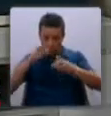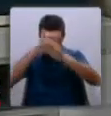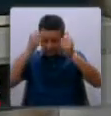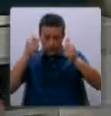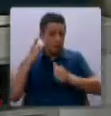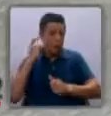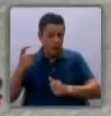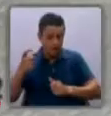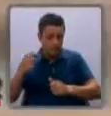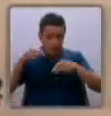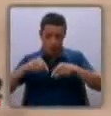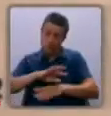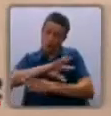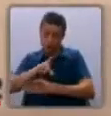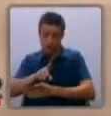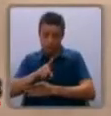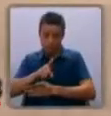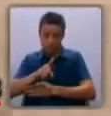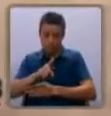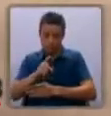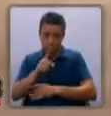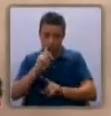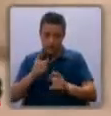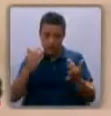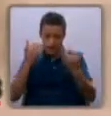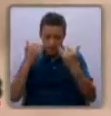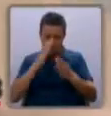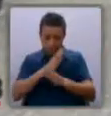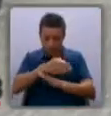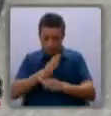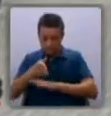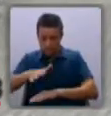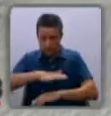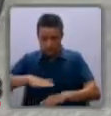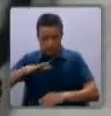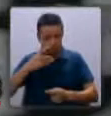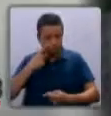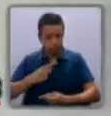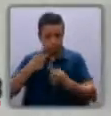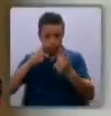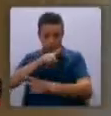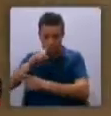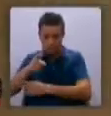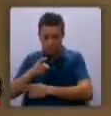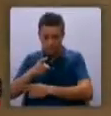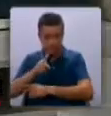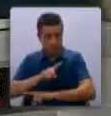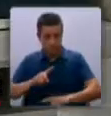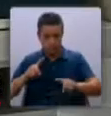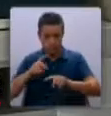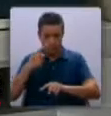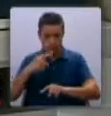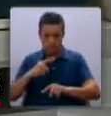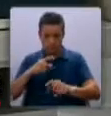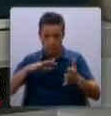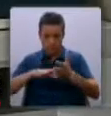alarme, logo hoje. A colocação dos dados de acesso em local visível deve ser evitada. Temos de ter um código